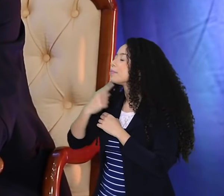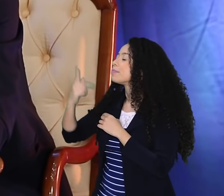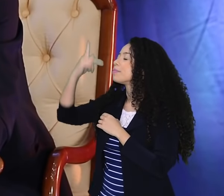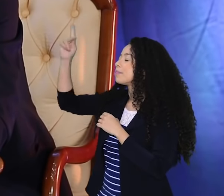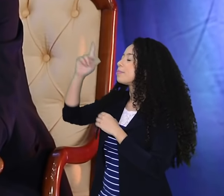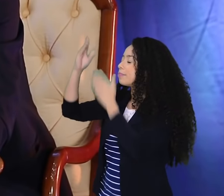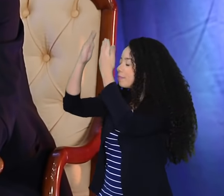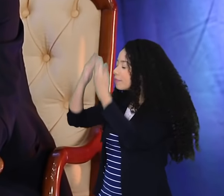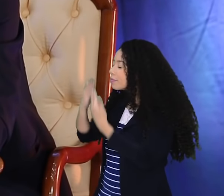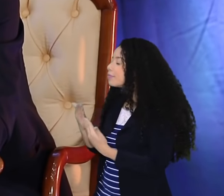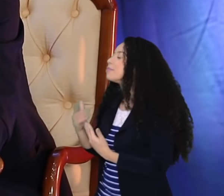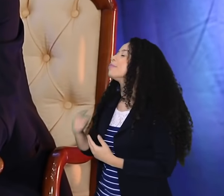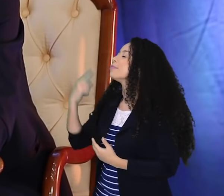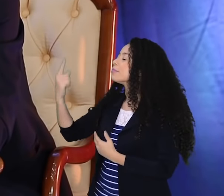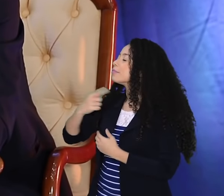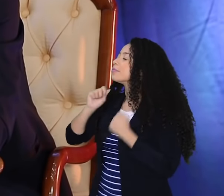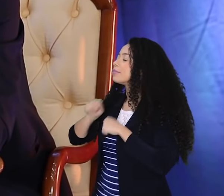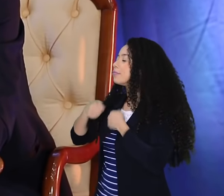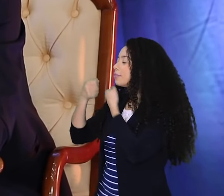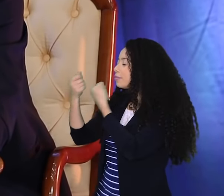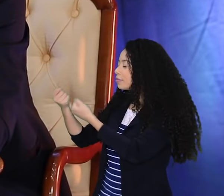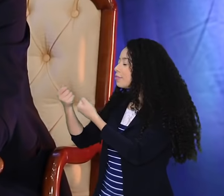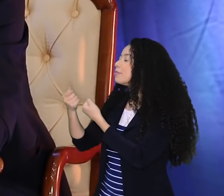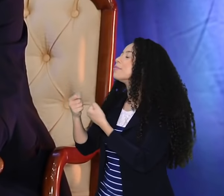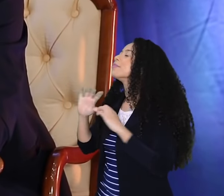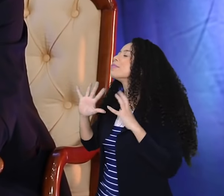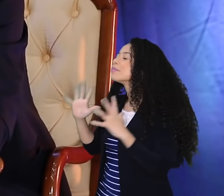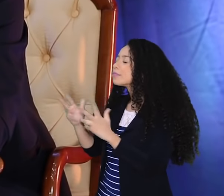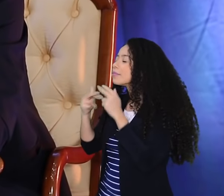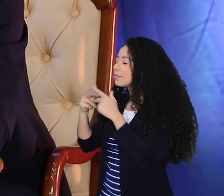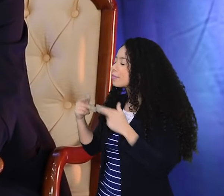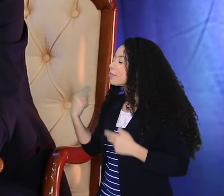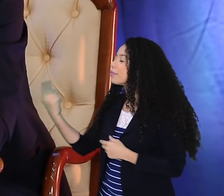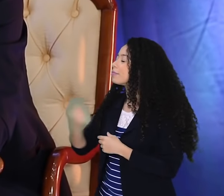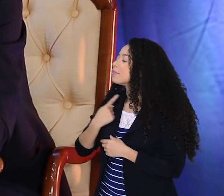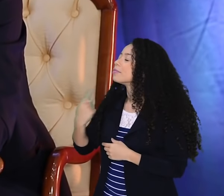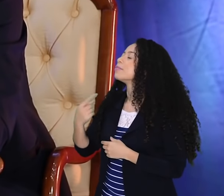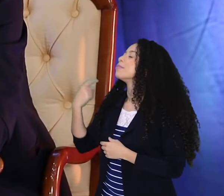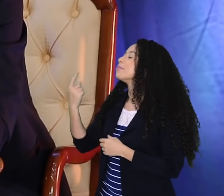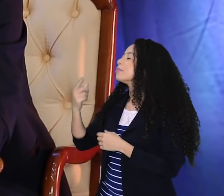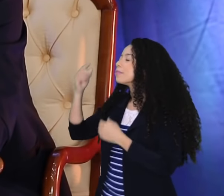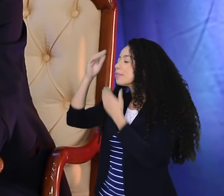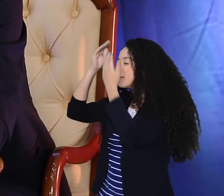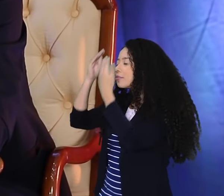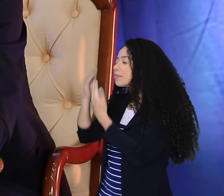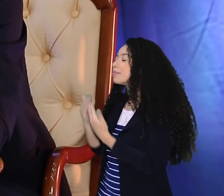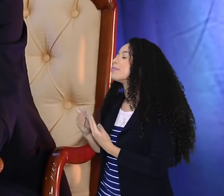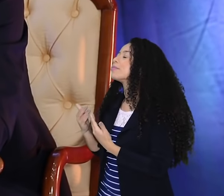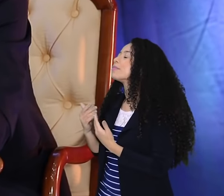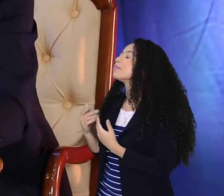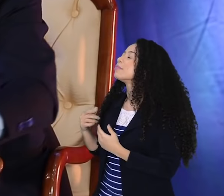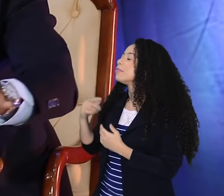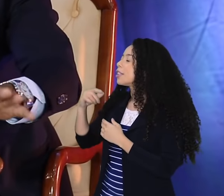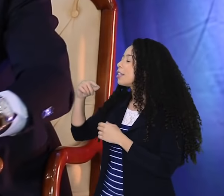Ti, Senhor, tudo o que nós somos, tudo o que nós pretendemos ser. Nós confiamos na Tua promessa, na Tua